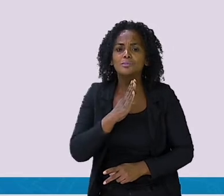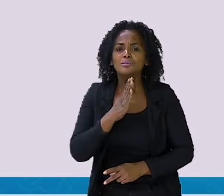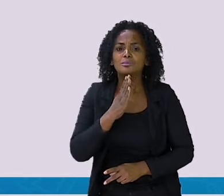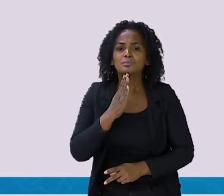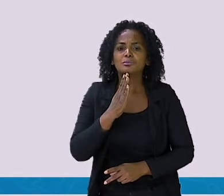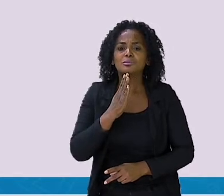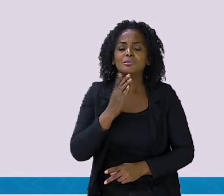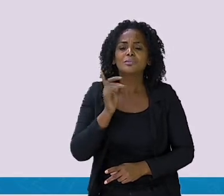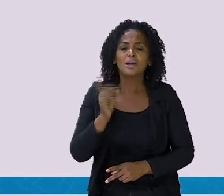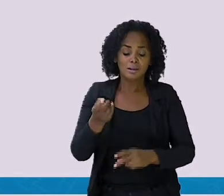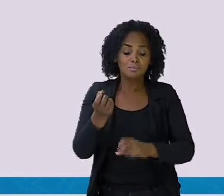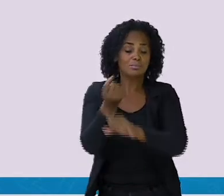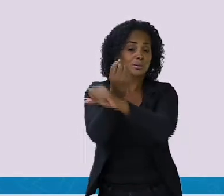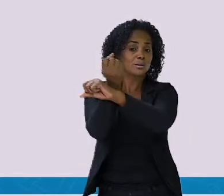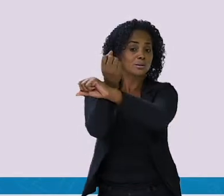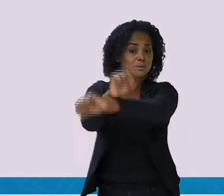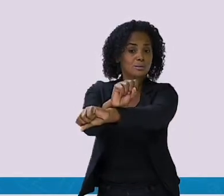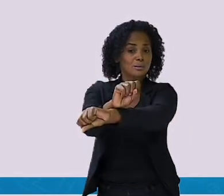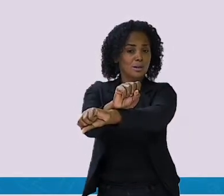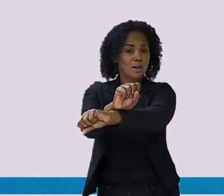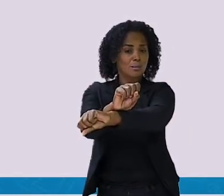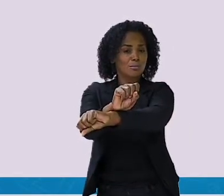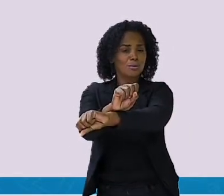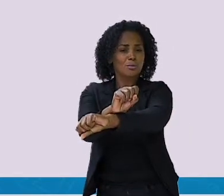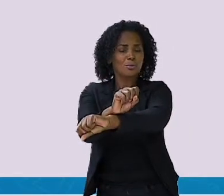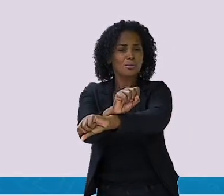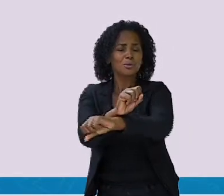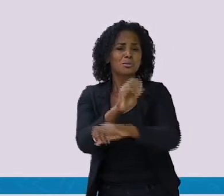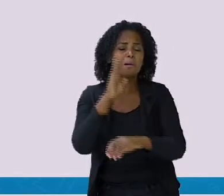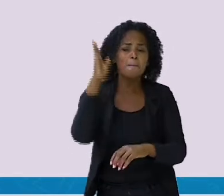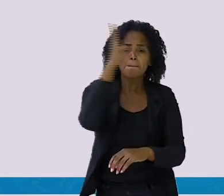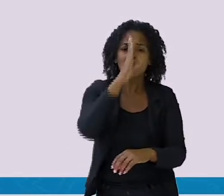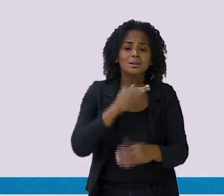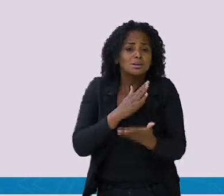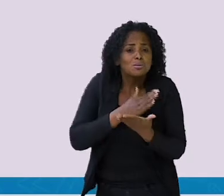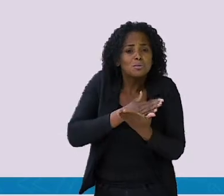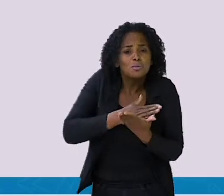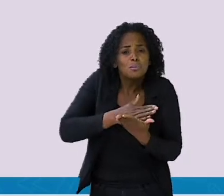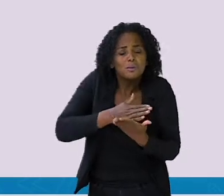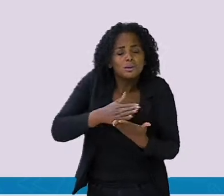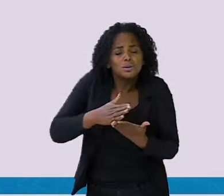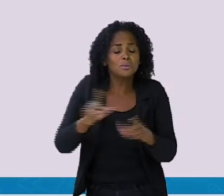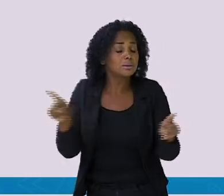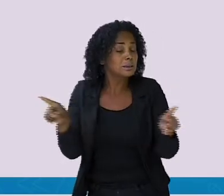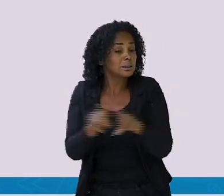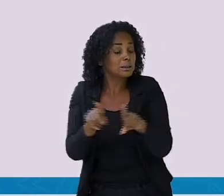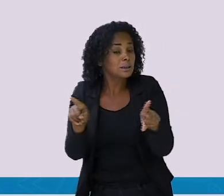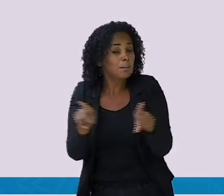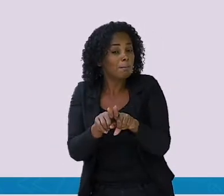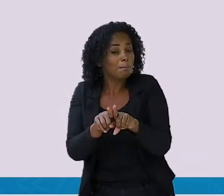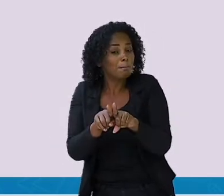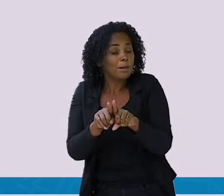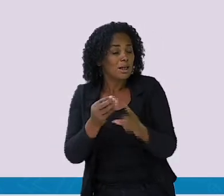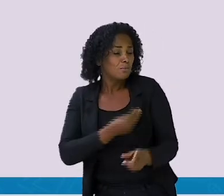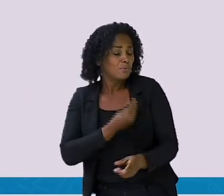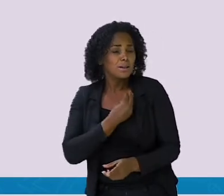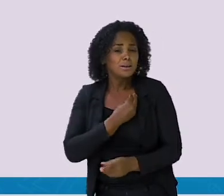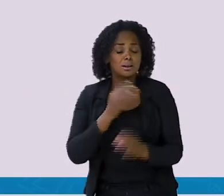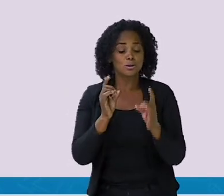nos conta a história de seu povo, os afro-brasileiros, que foram escravos